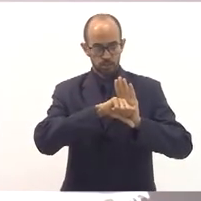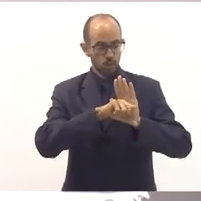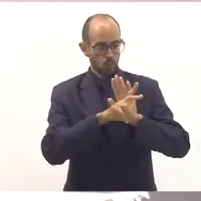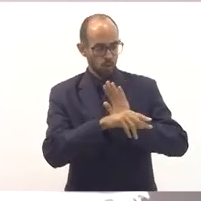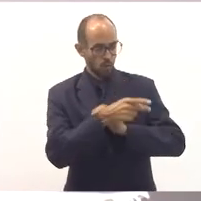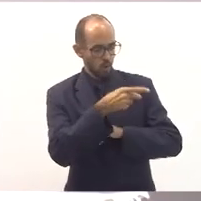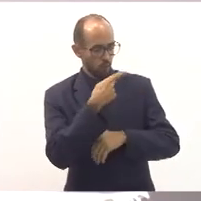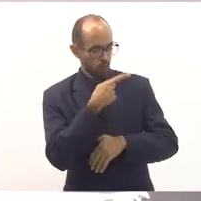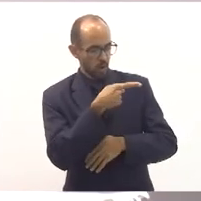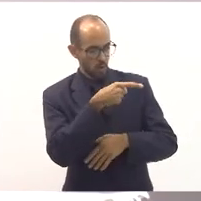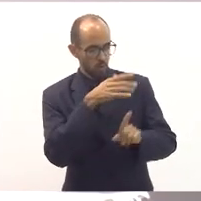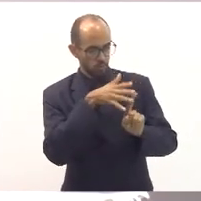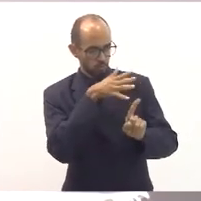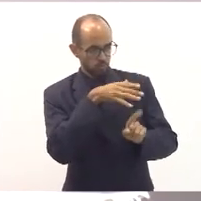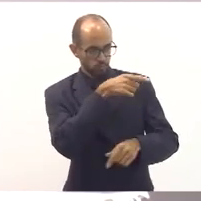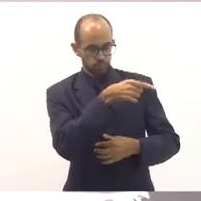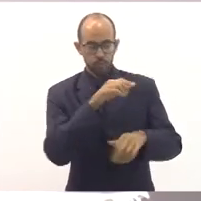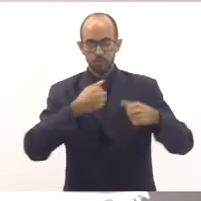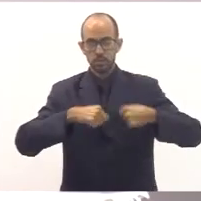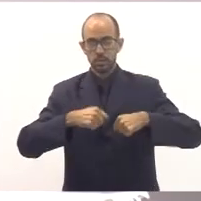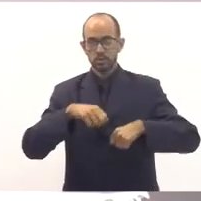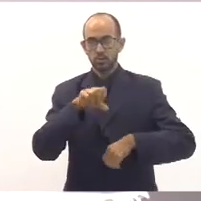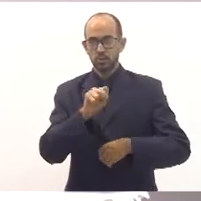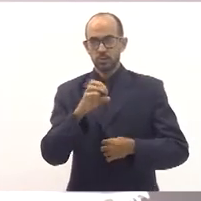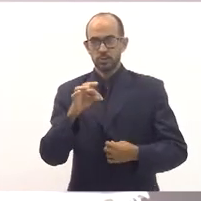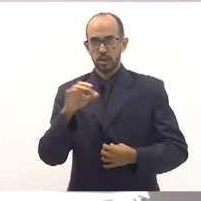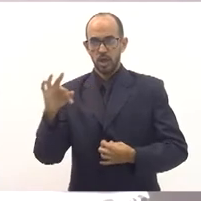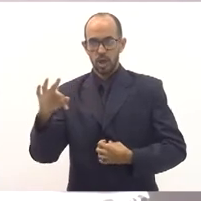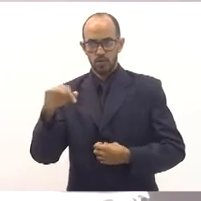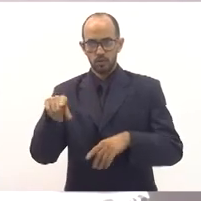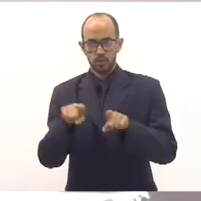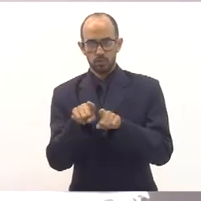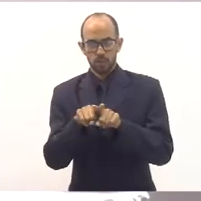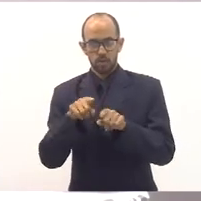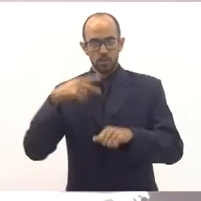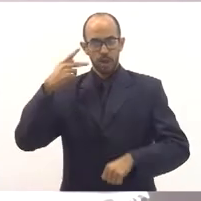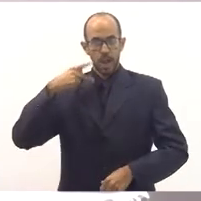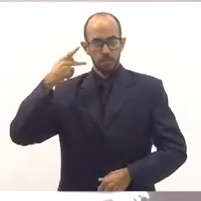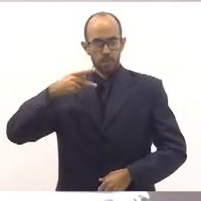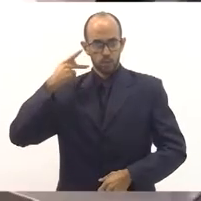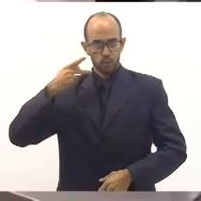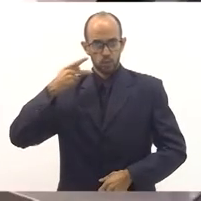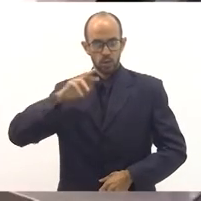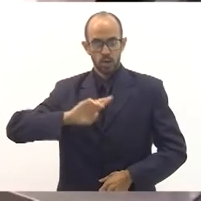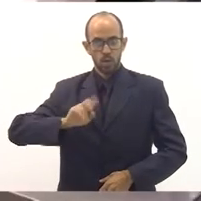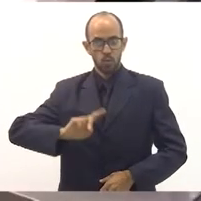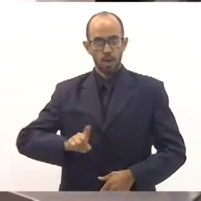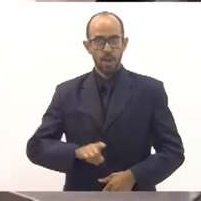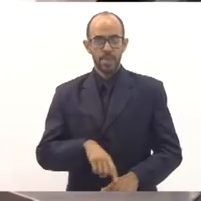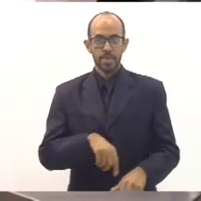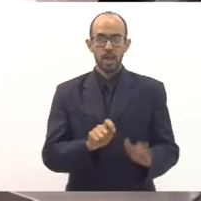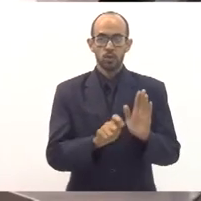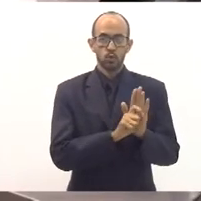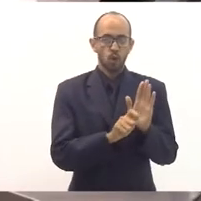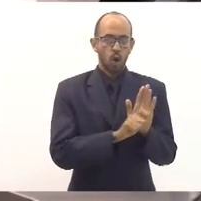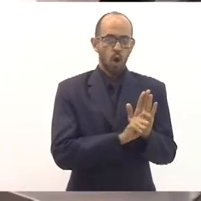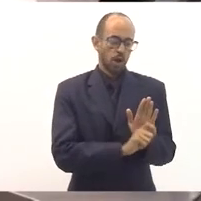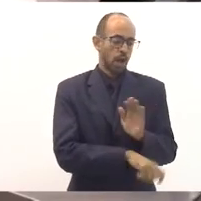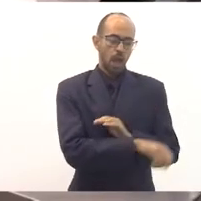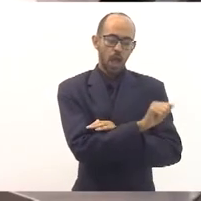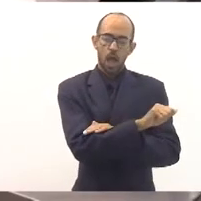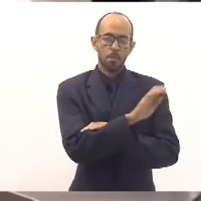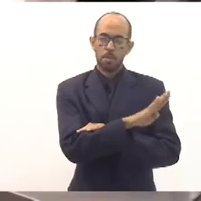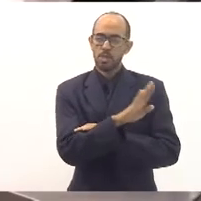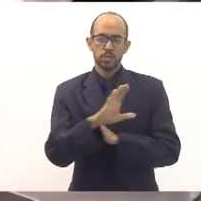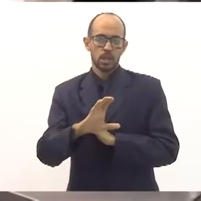como foi dito aqui depende do supremo depende do Parlamento a gente não tá falando da droga abço e a gente tá falando da situação